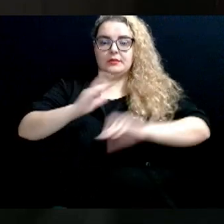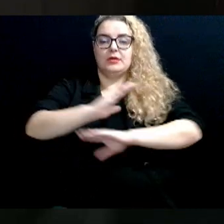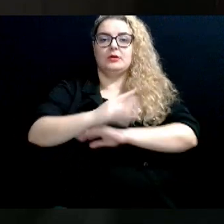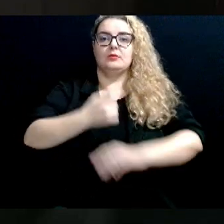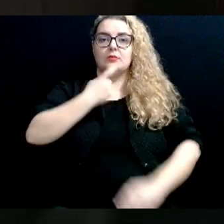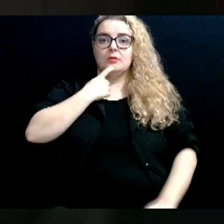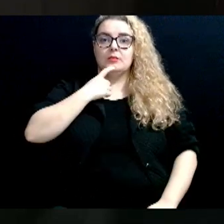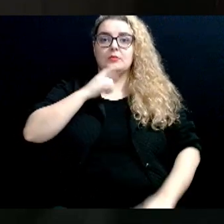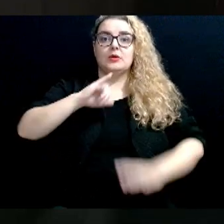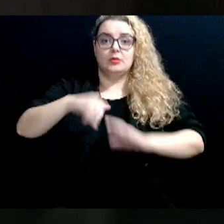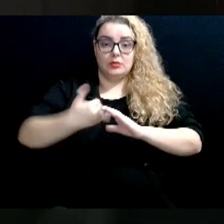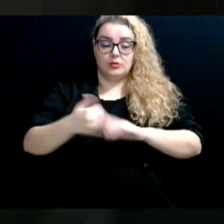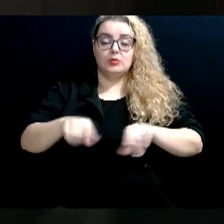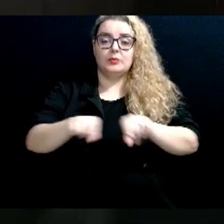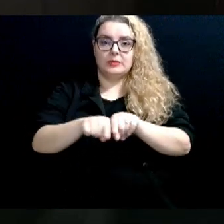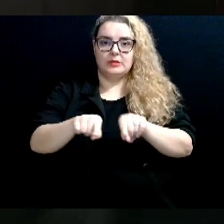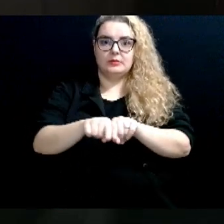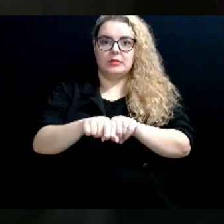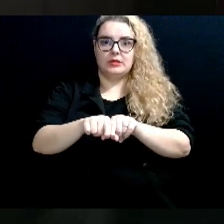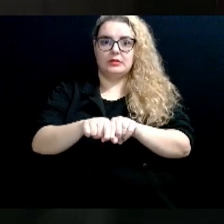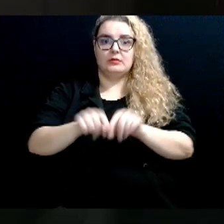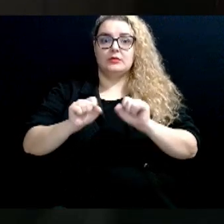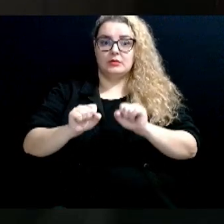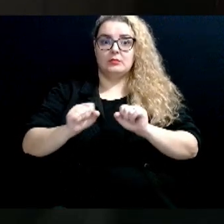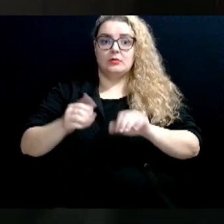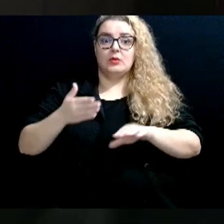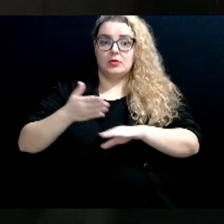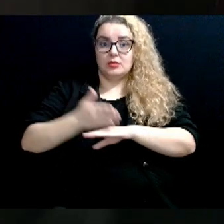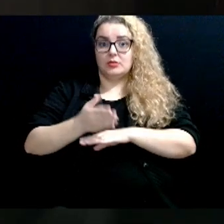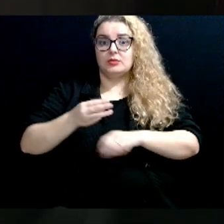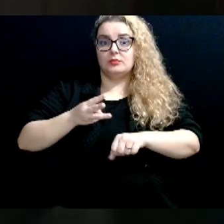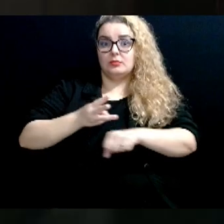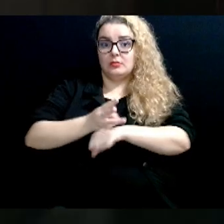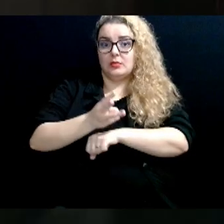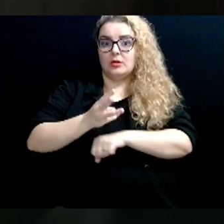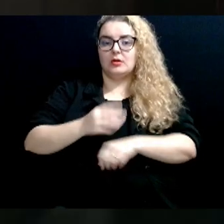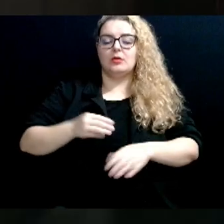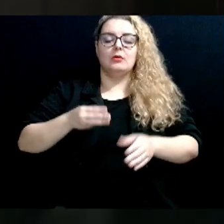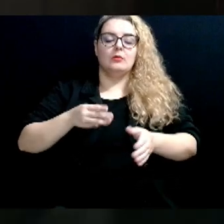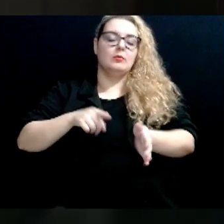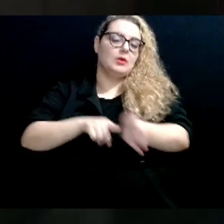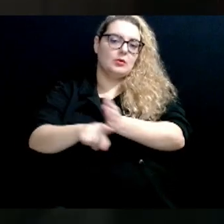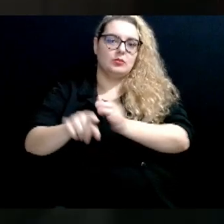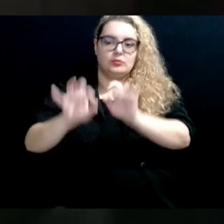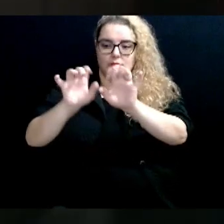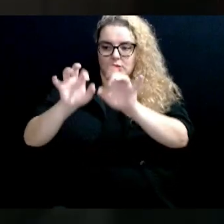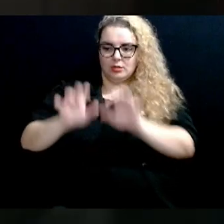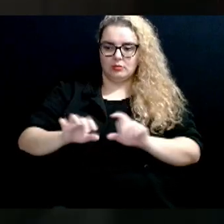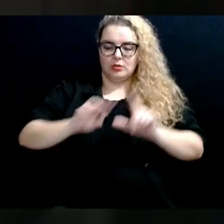Câmara Campinas. Você pode fazer perguntas, sugestões, tem um formulário no site